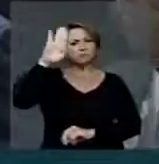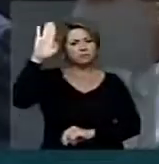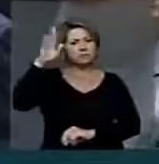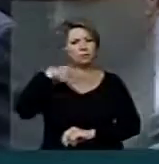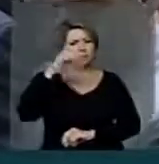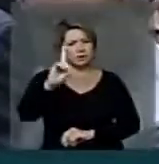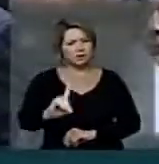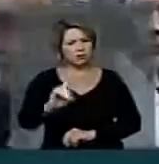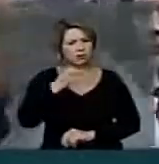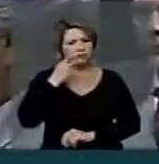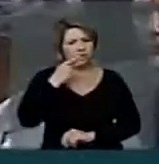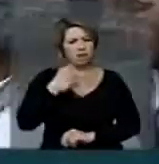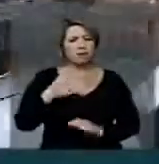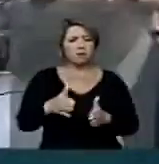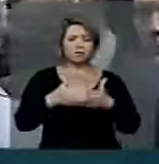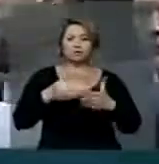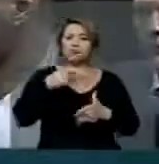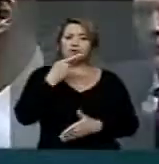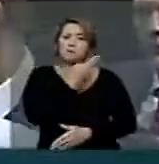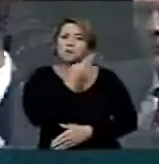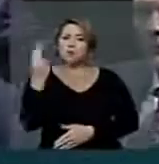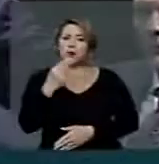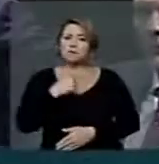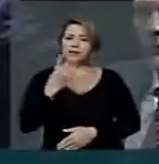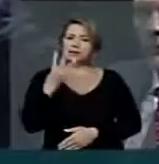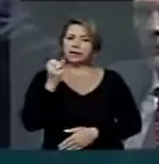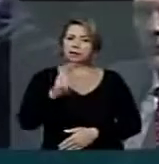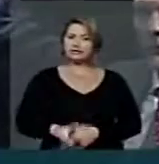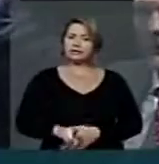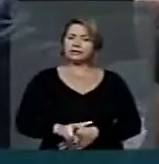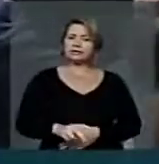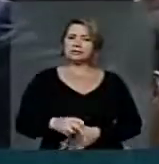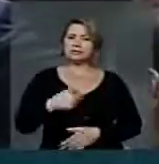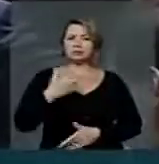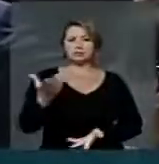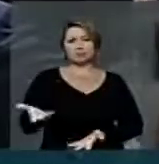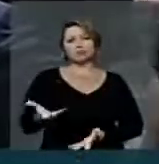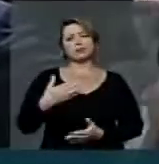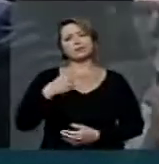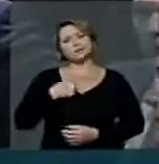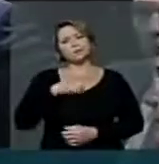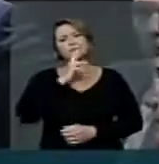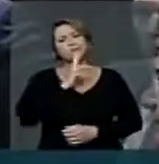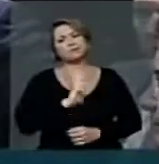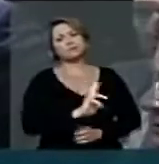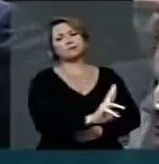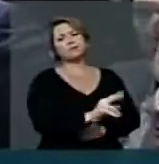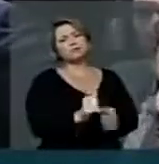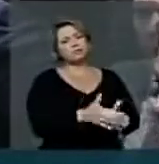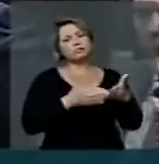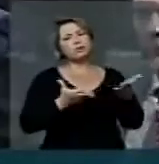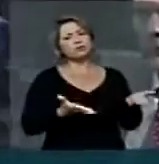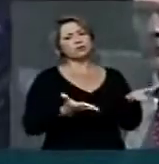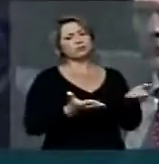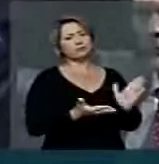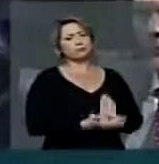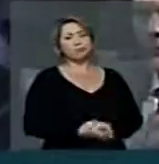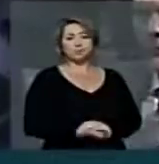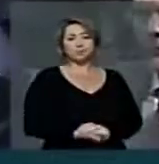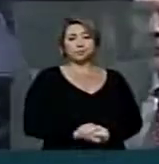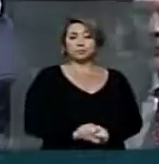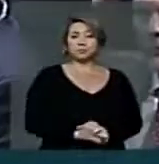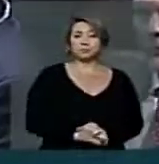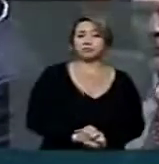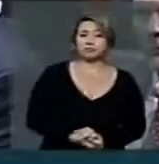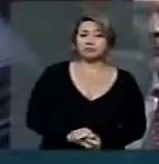me dê o direito, até porque citar e não dar direito ao colega responder, rapidamente, Vossa Excelência, essa não é a forma democrática. Só brevidade,